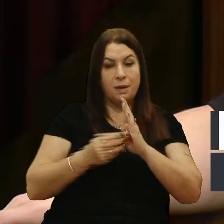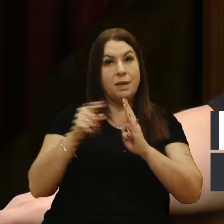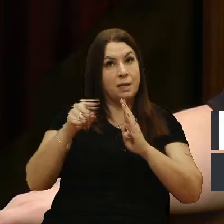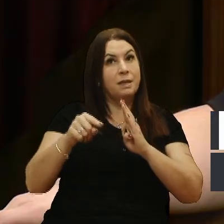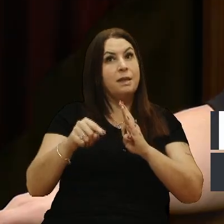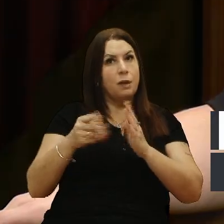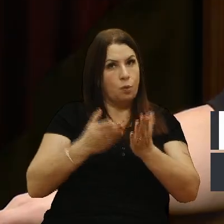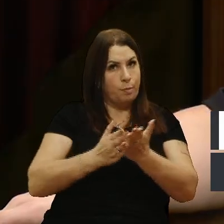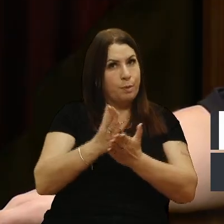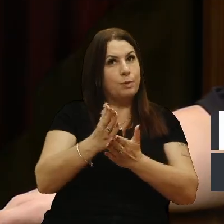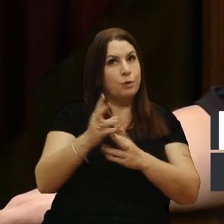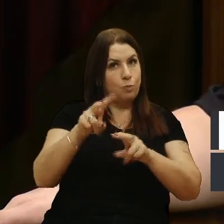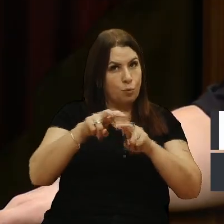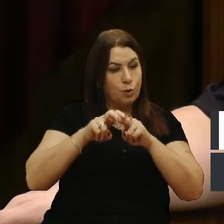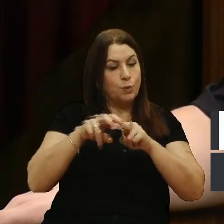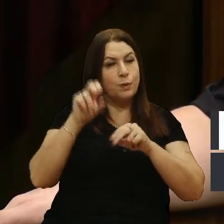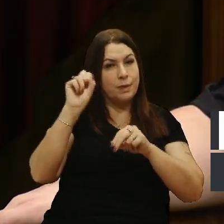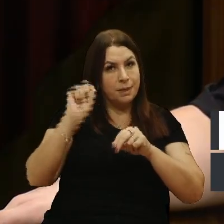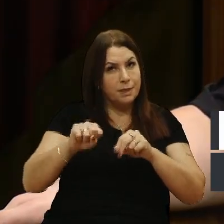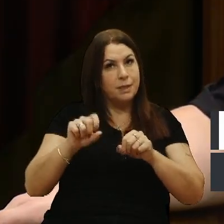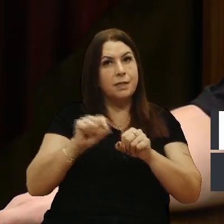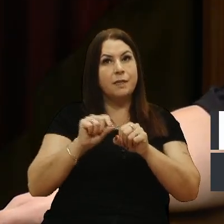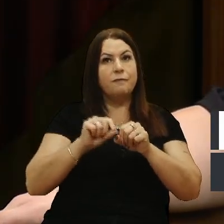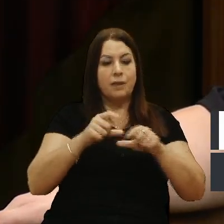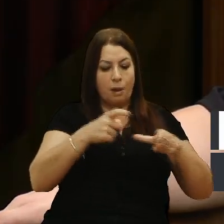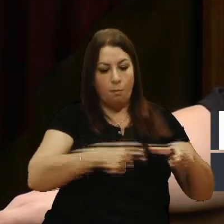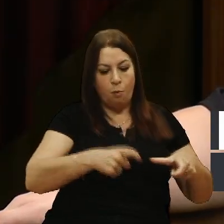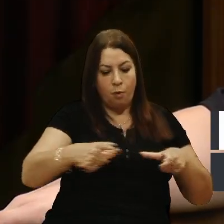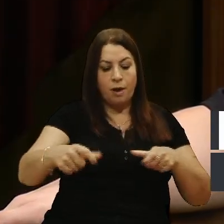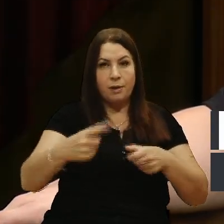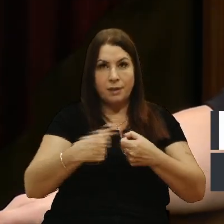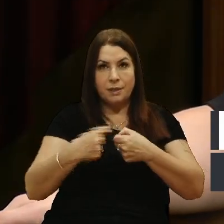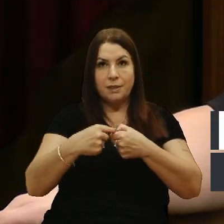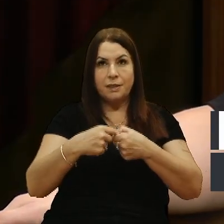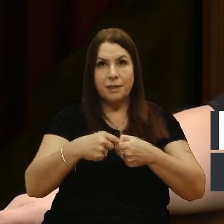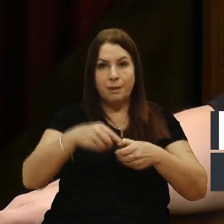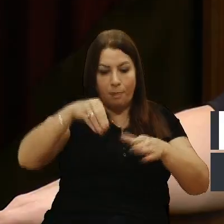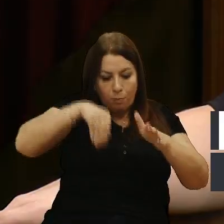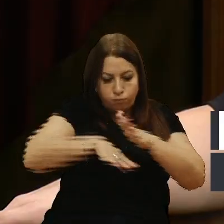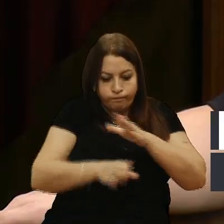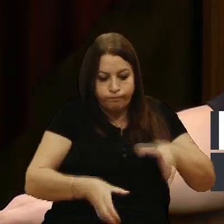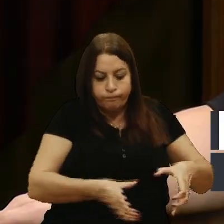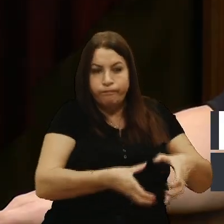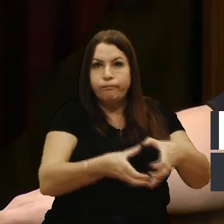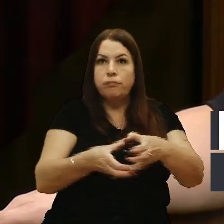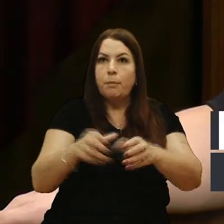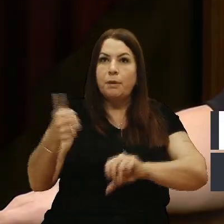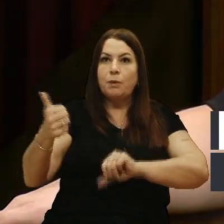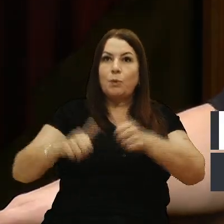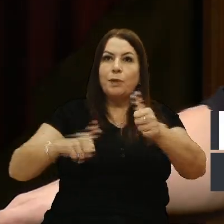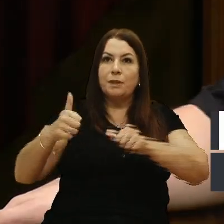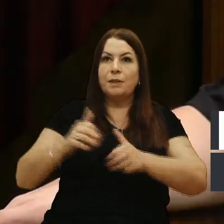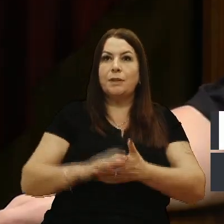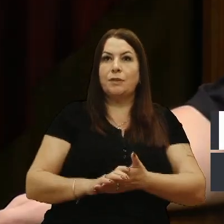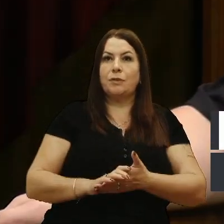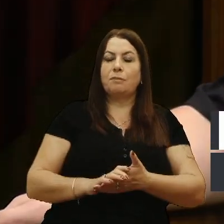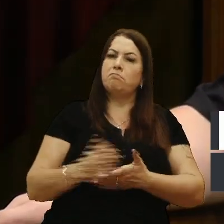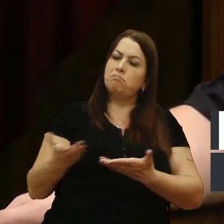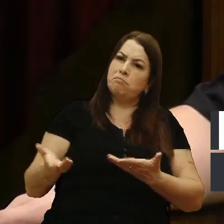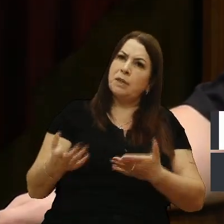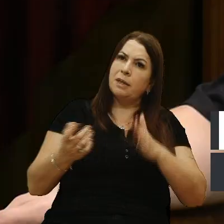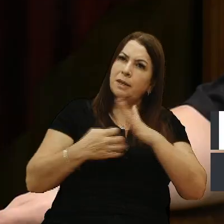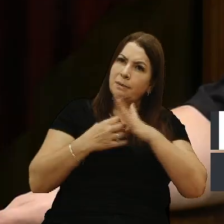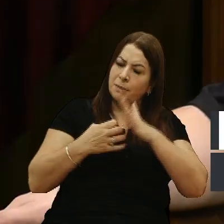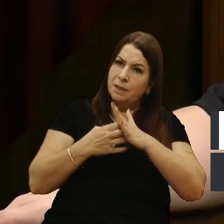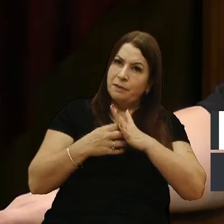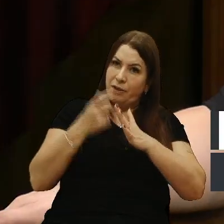sendo cumprido, e por isso sim que se faz buracos na cidade para enterrar cano, para trazer qualidade. Será que essa empresa